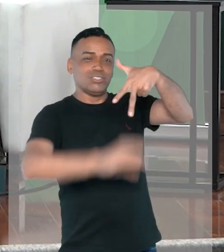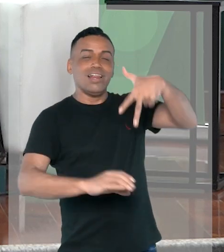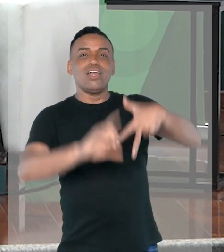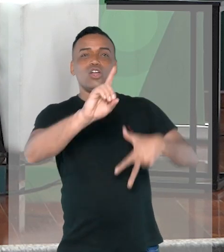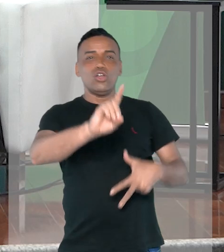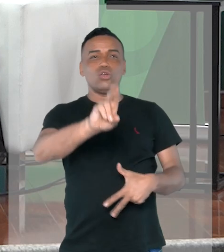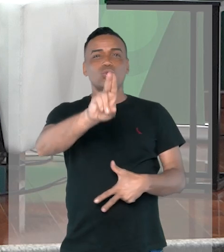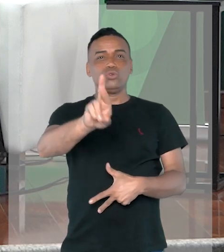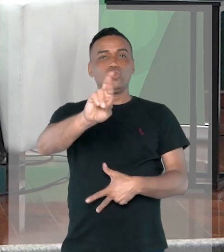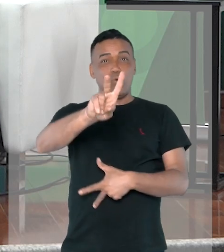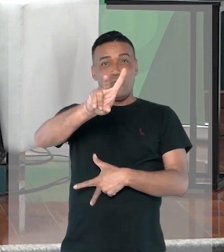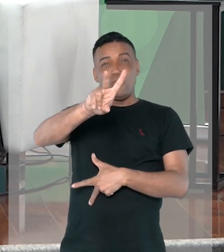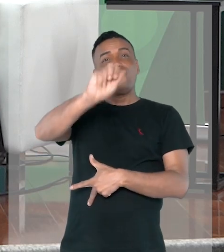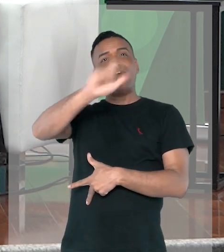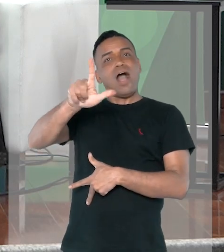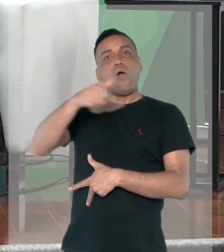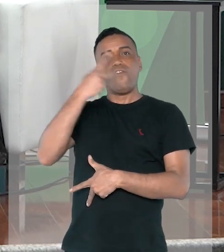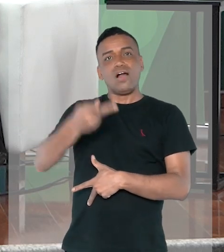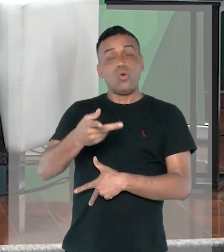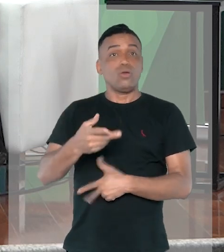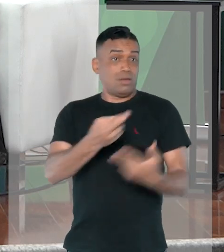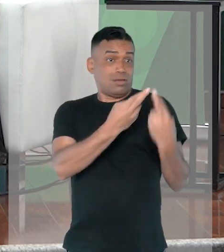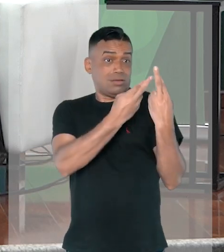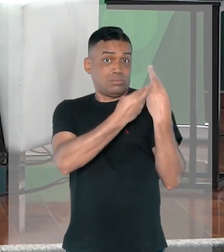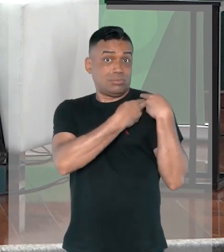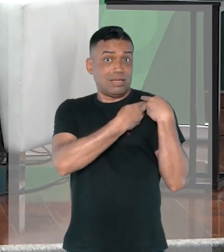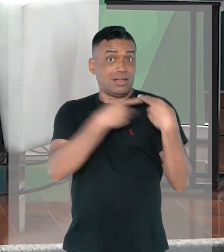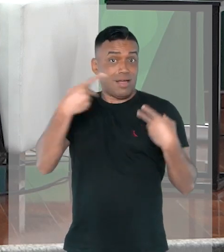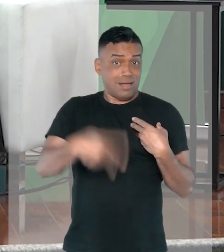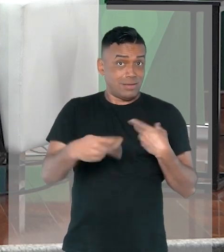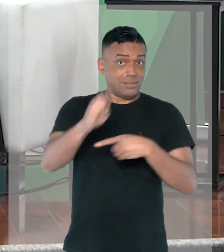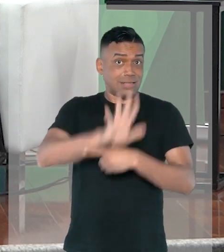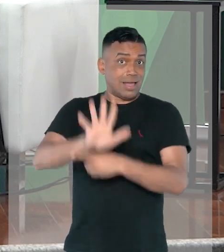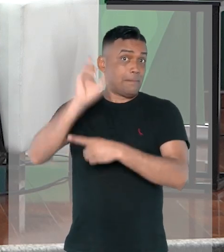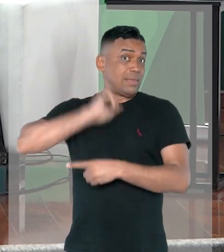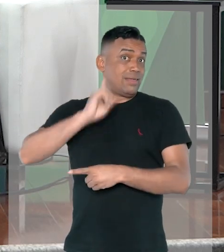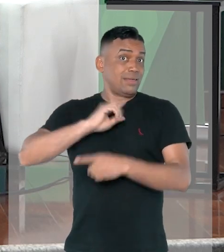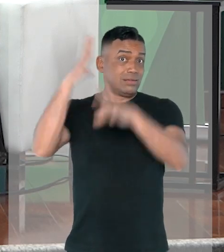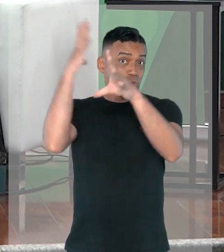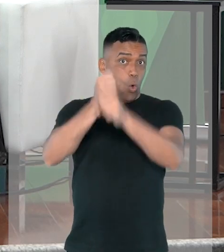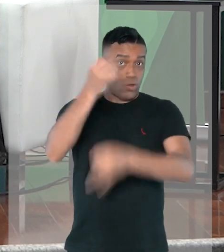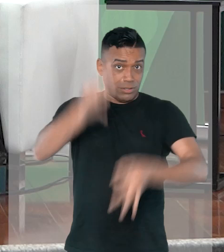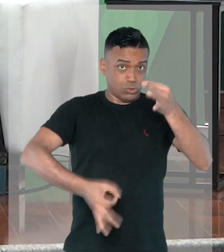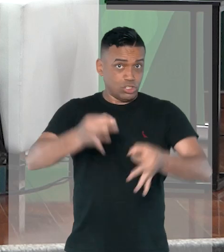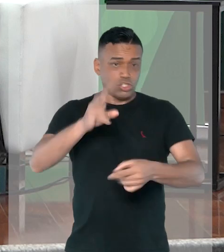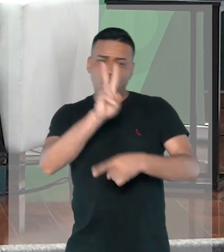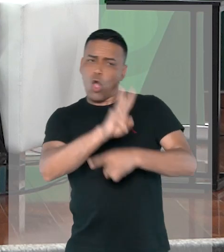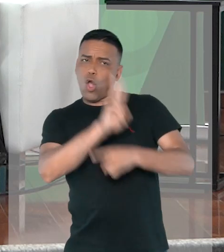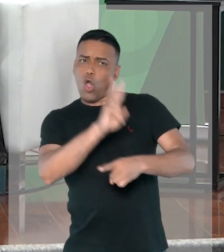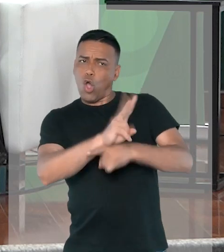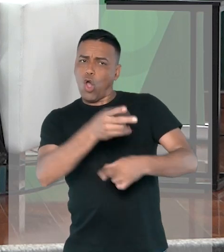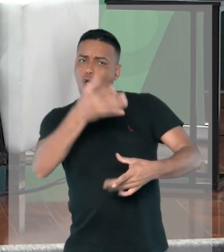falou, que uma das funções de vocês aqui, no Tribunal de Contas, não é só de ver as contas